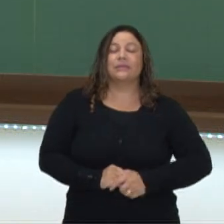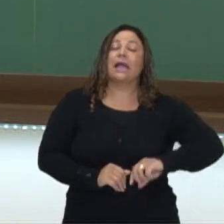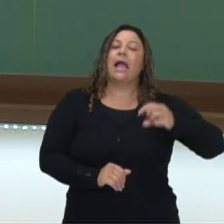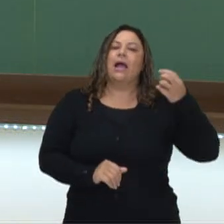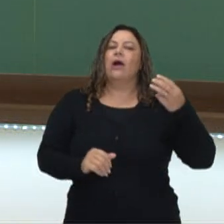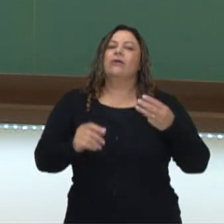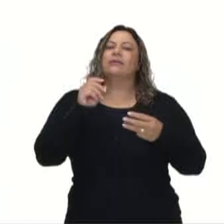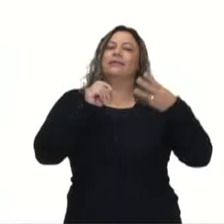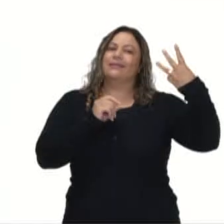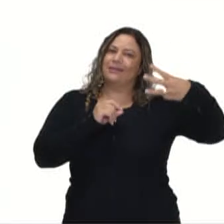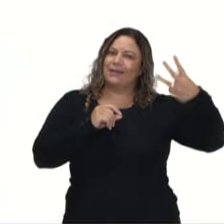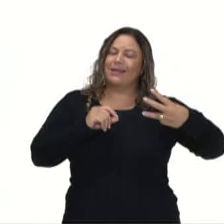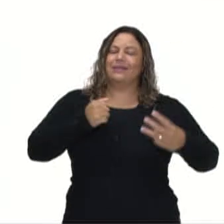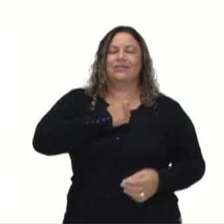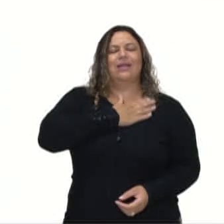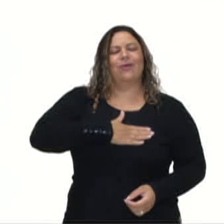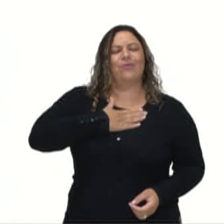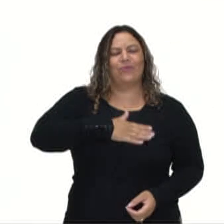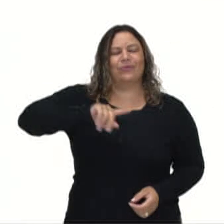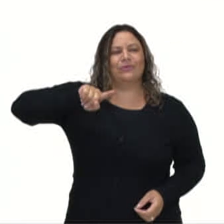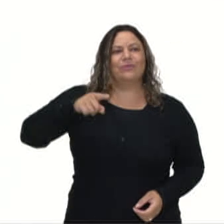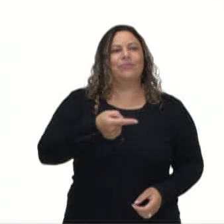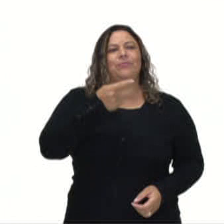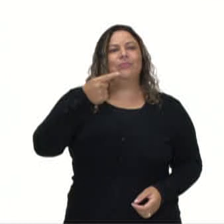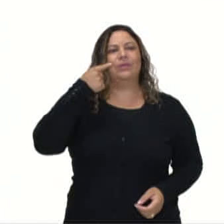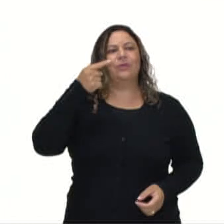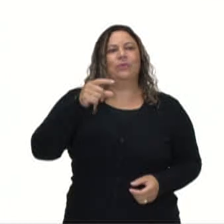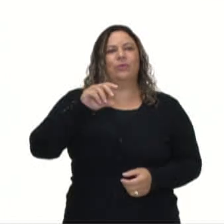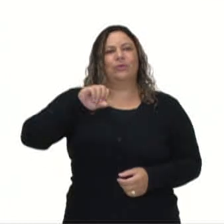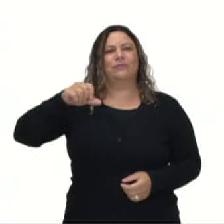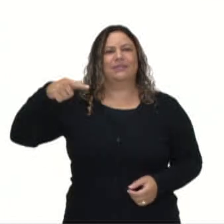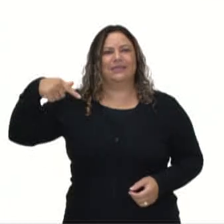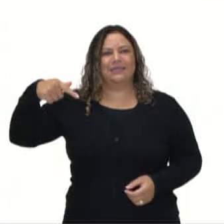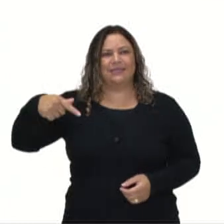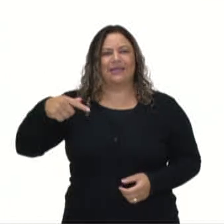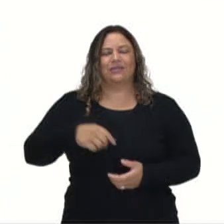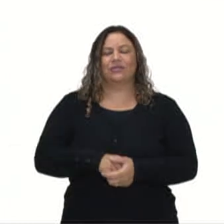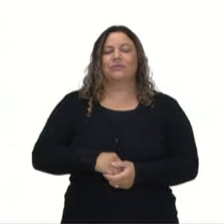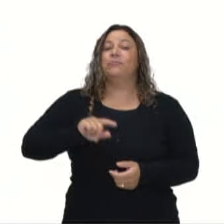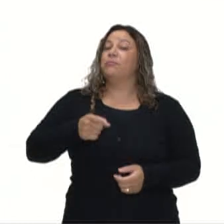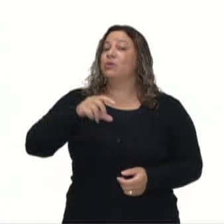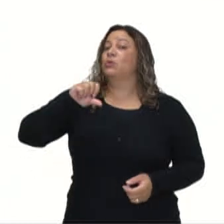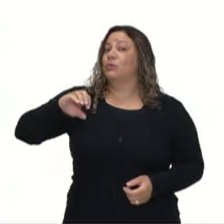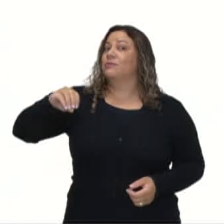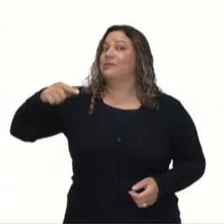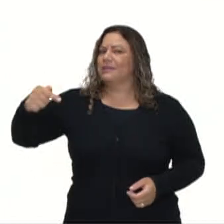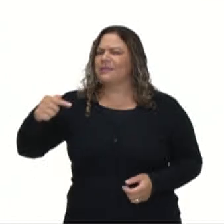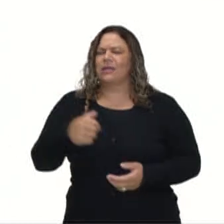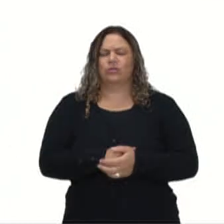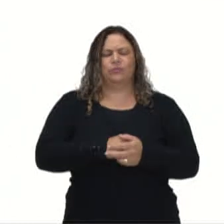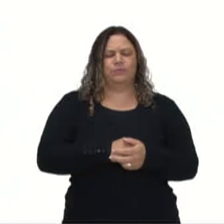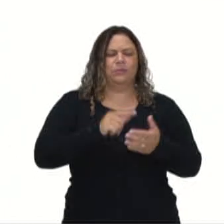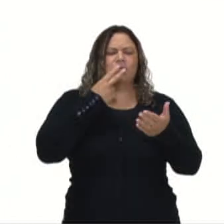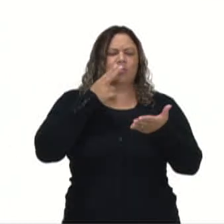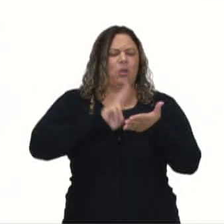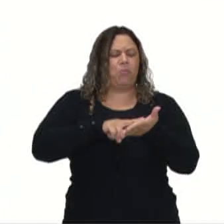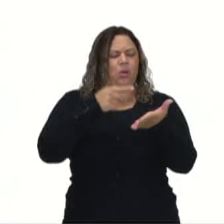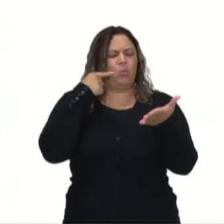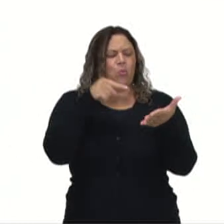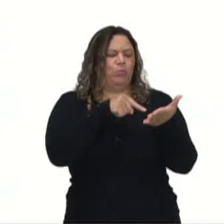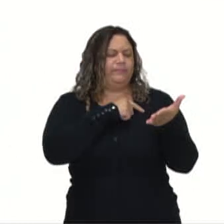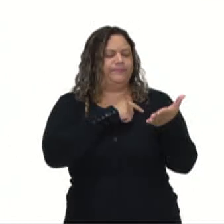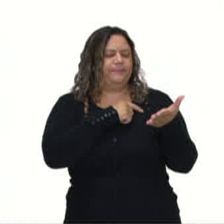1907. Tenho diante dos olhos uma carta em que me perguntam o que penso da questão